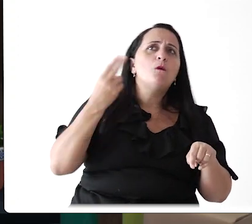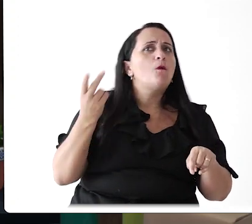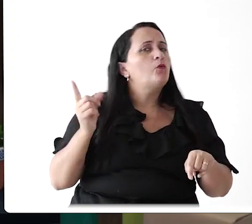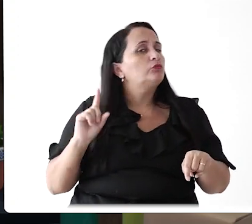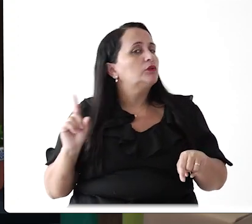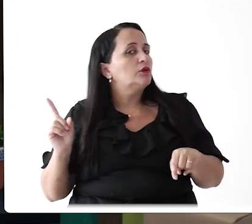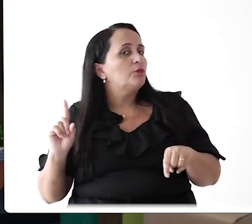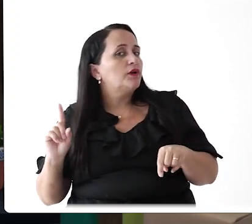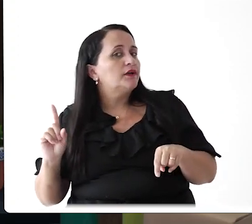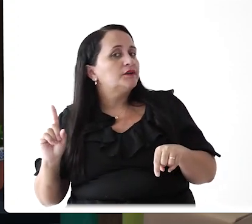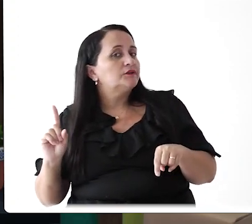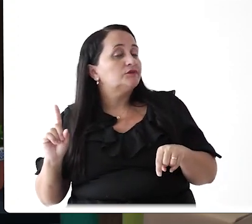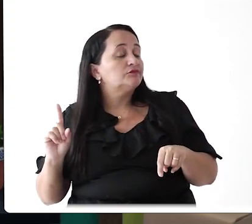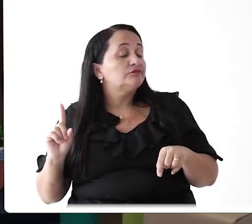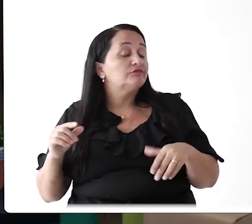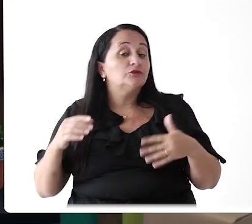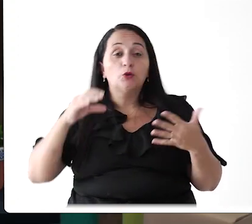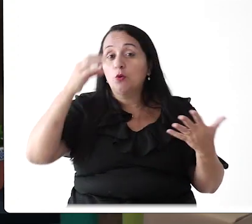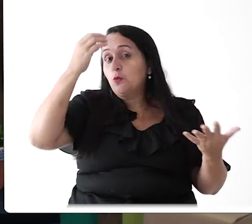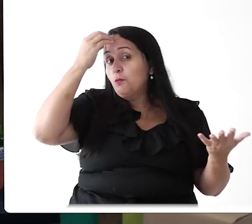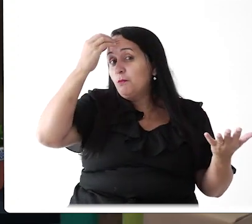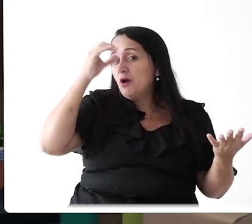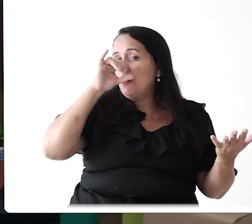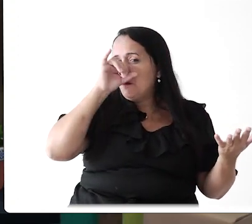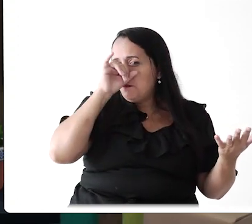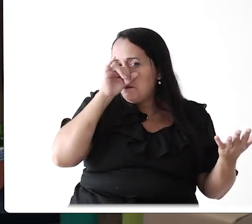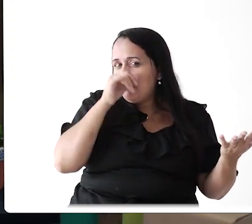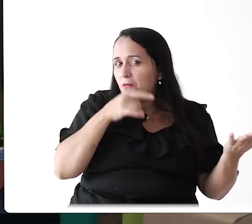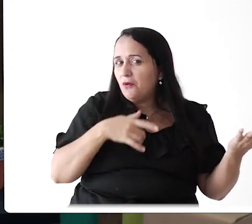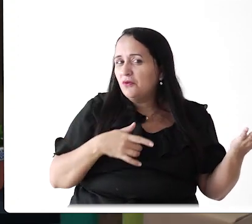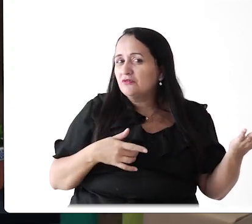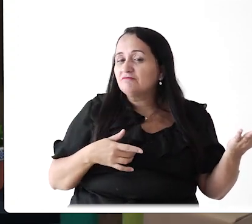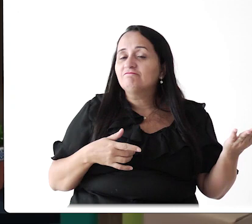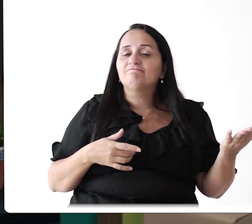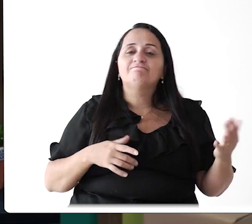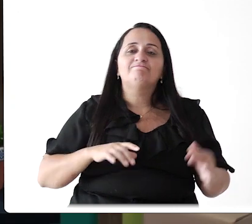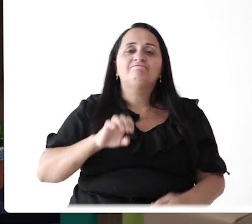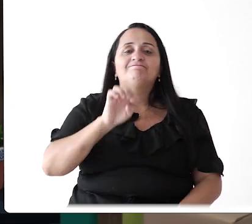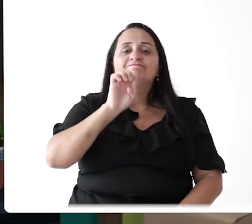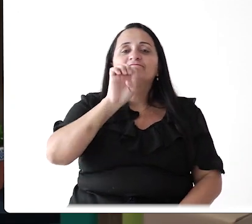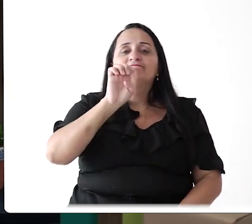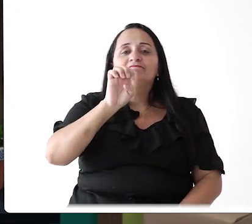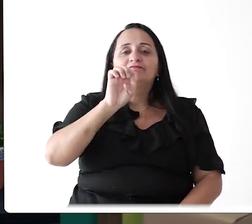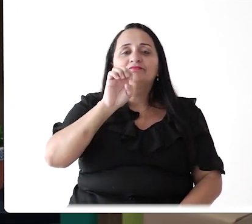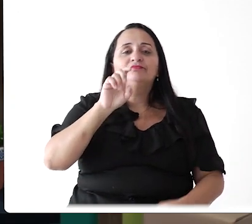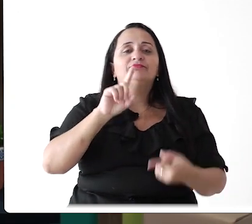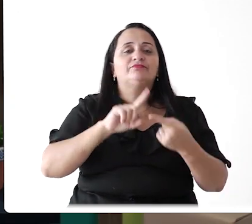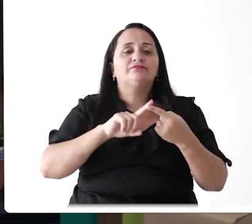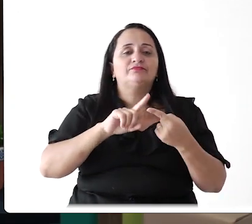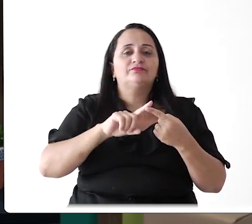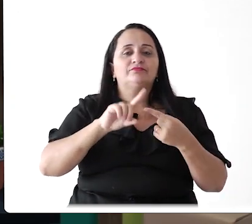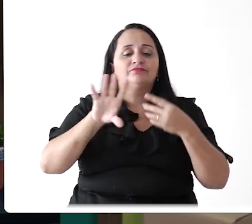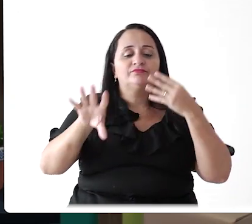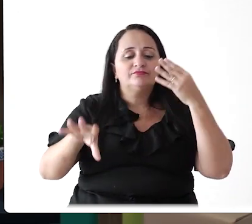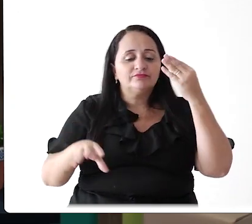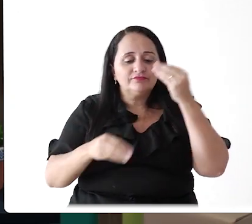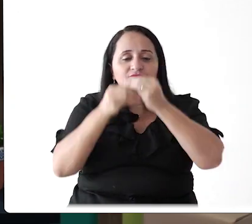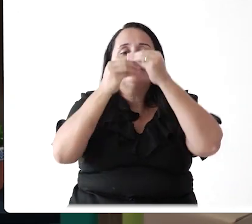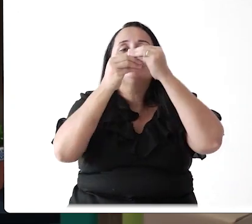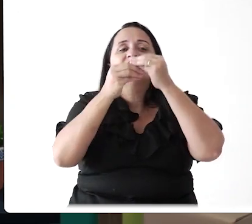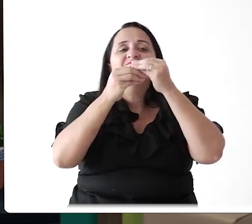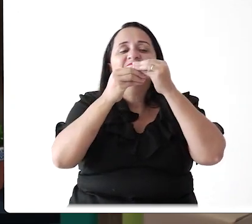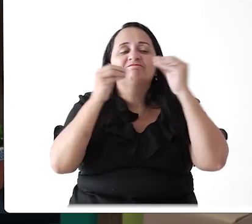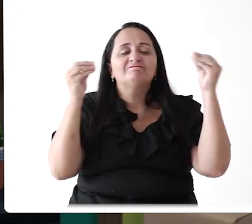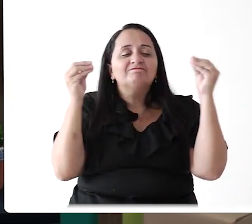é o porco? Certo? Outra conjunção. E é uma conjunção aditiva. Ele vai